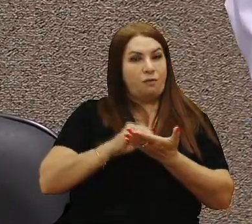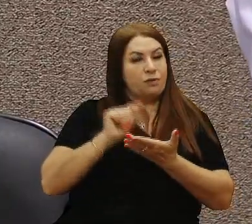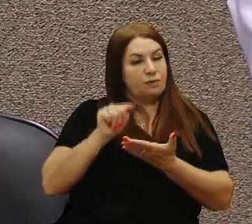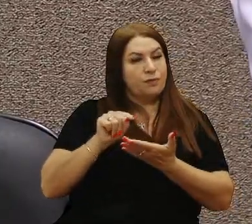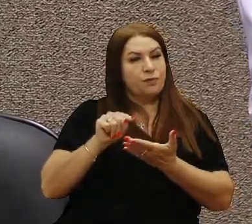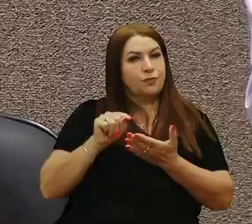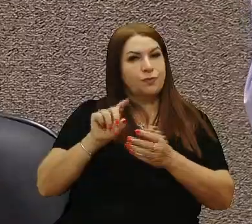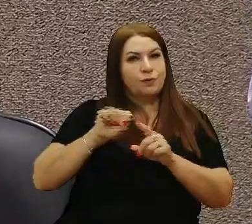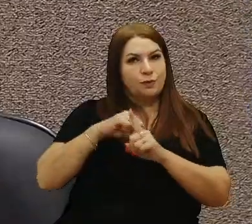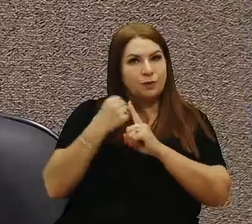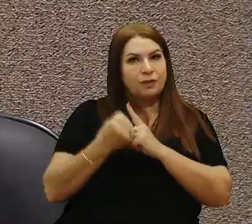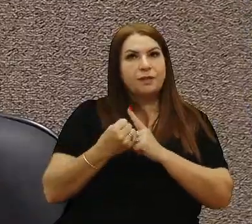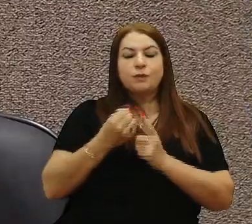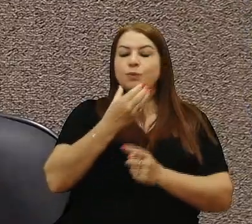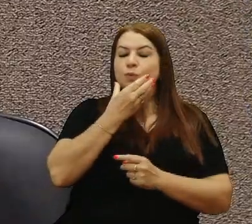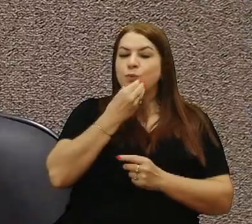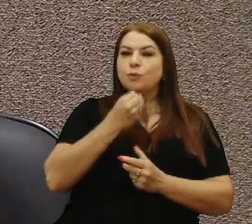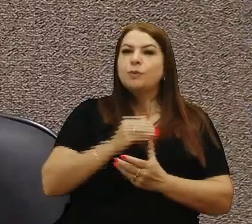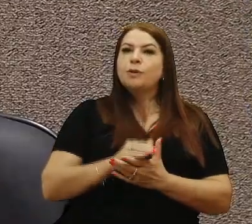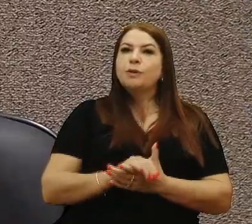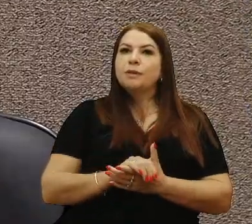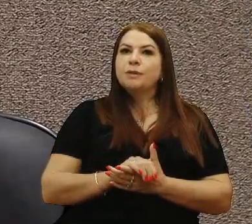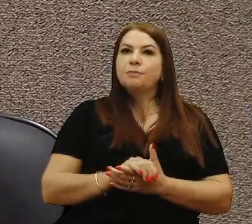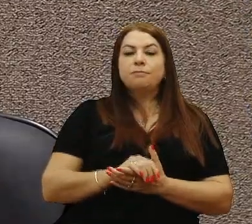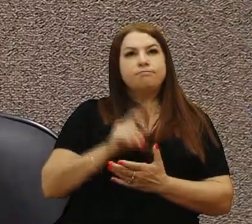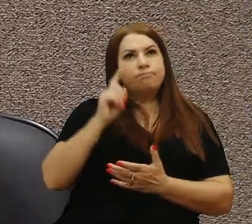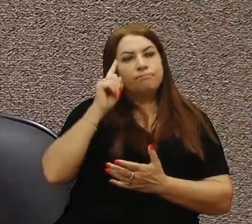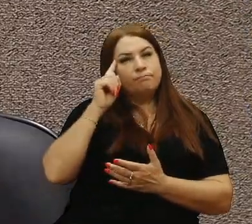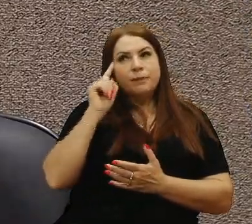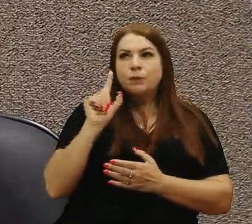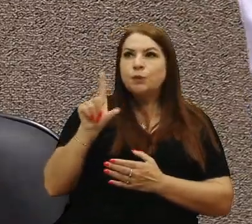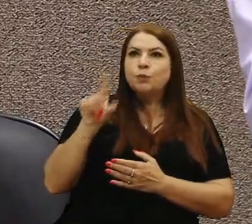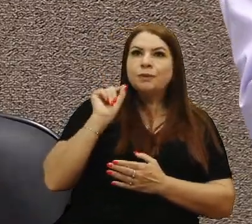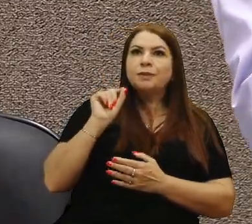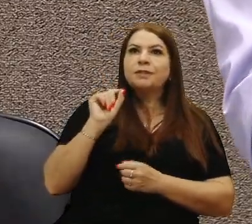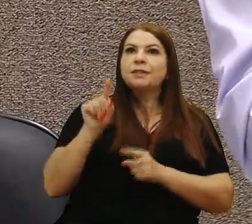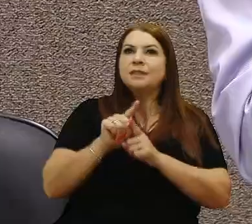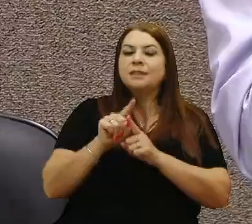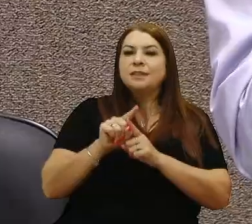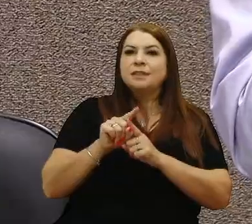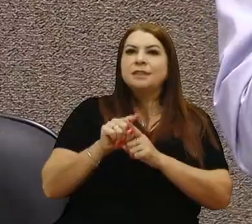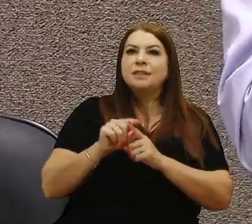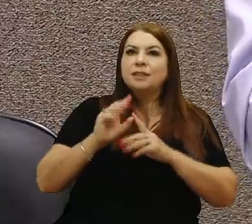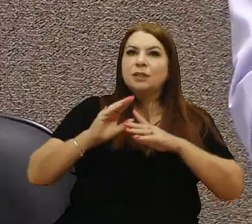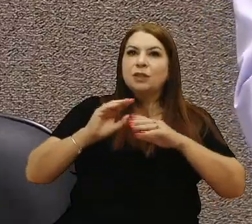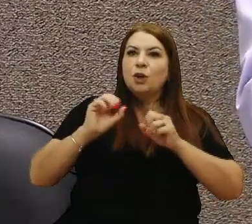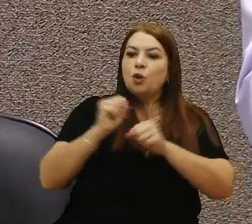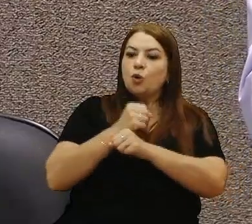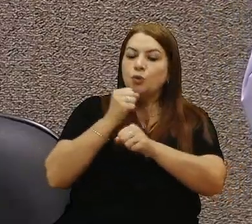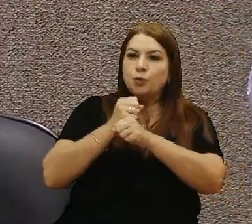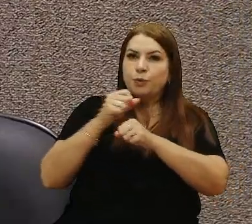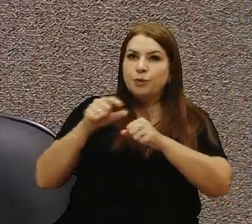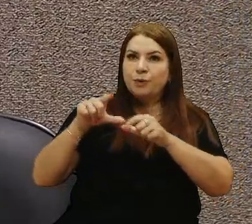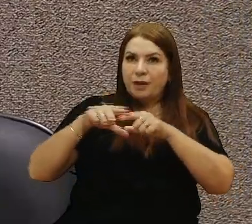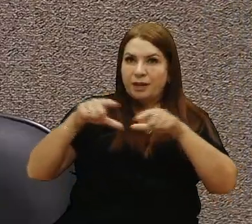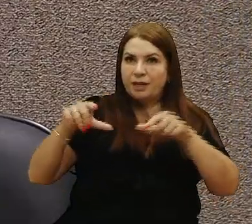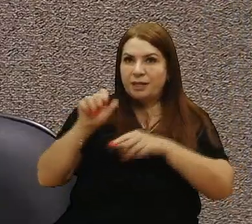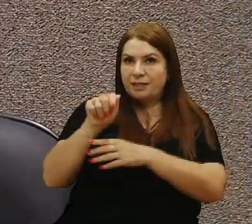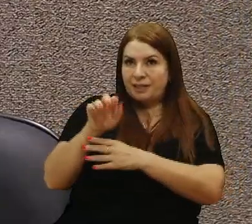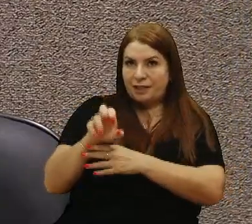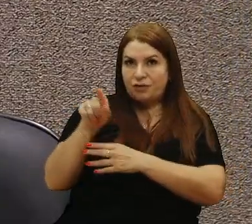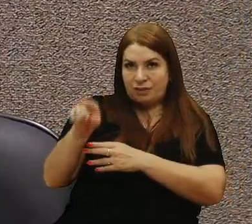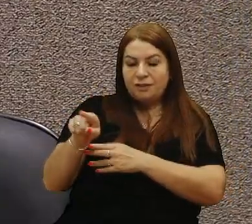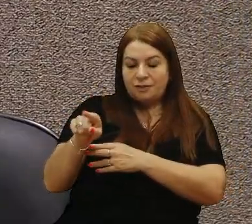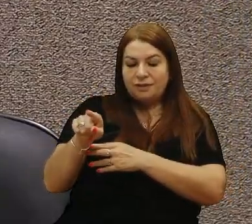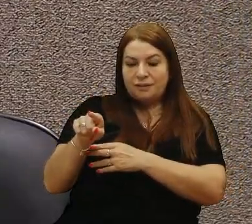hoje. Um homem que decidiu construir a sede da Associação Cultural e Esportiva